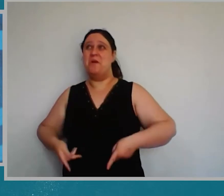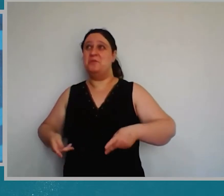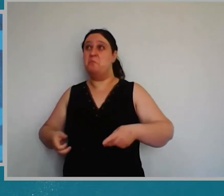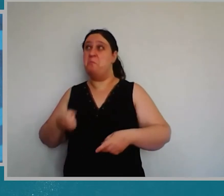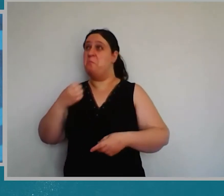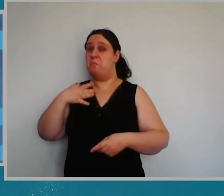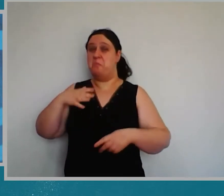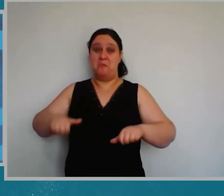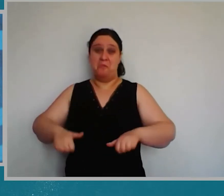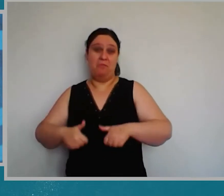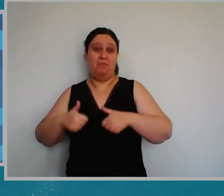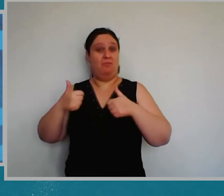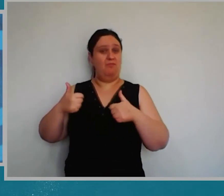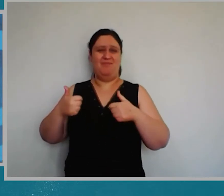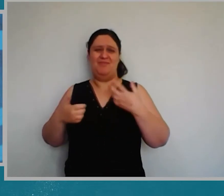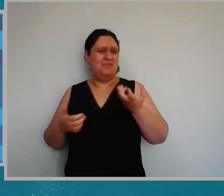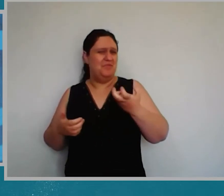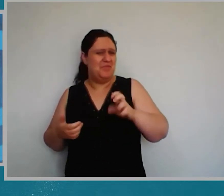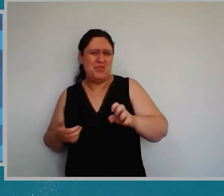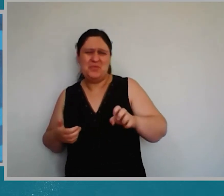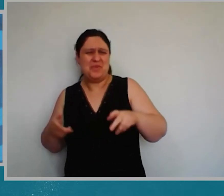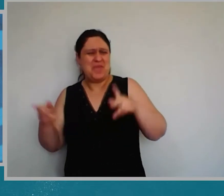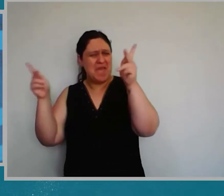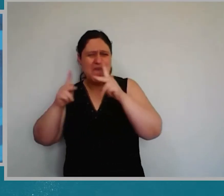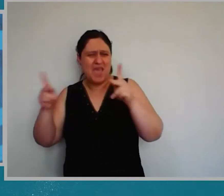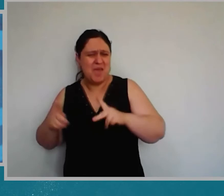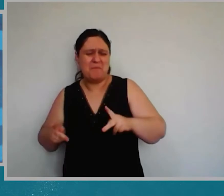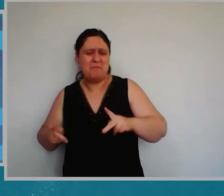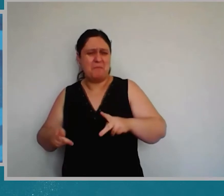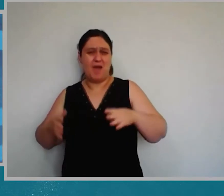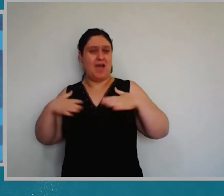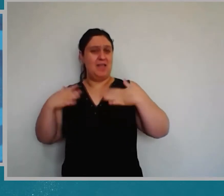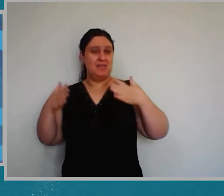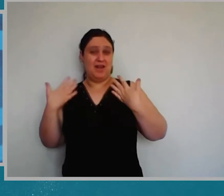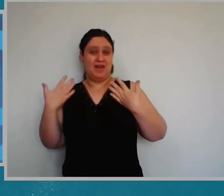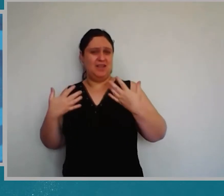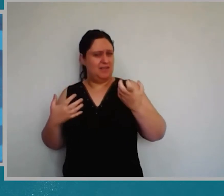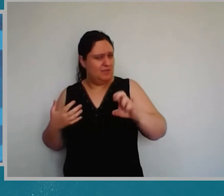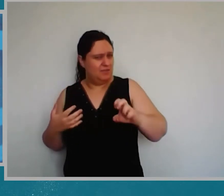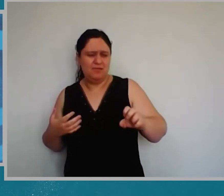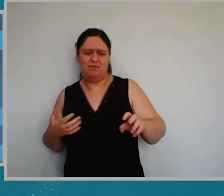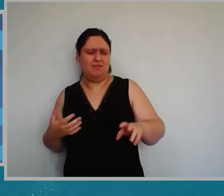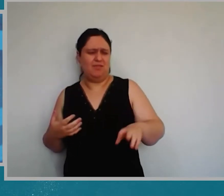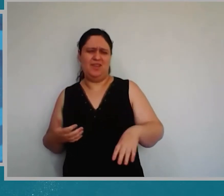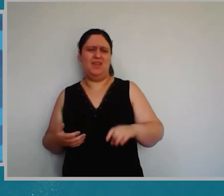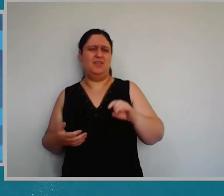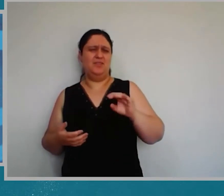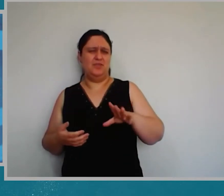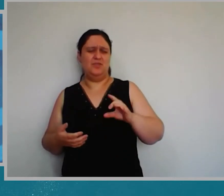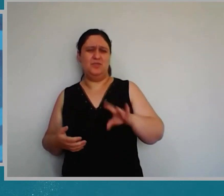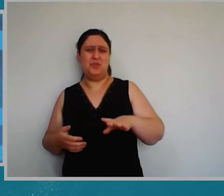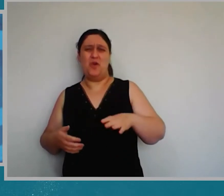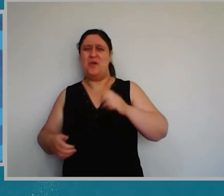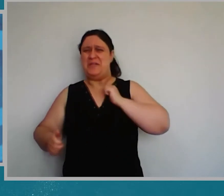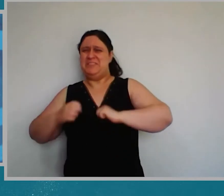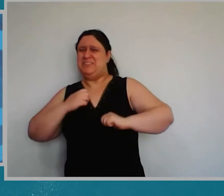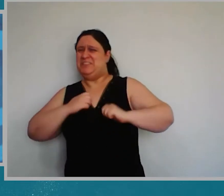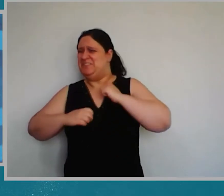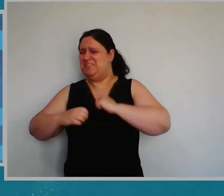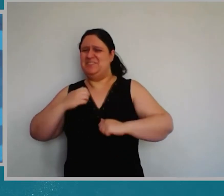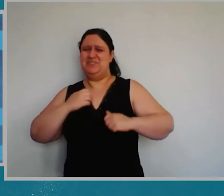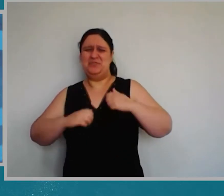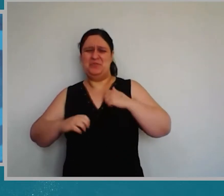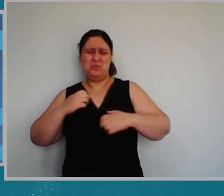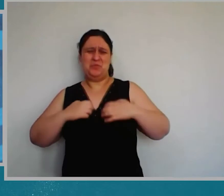povo, não pensa na paz nem na alegria. Para ele, quanto mais, quanto maior angústia o homem vive, para